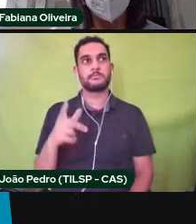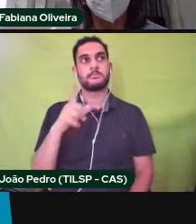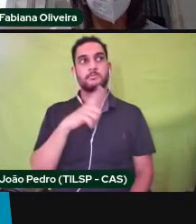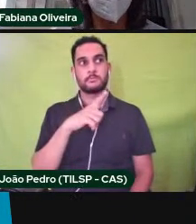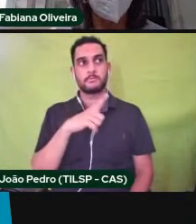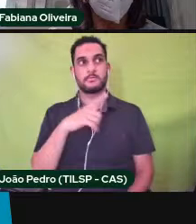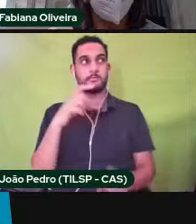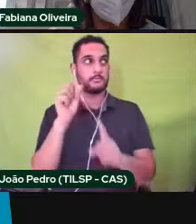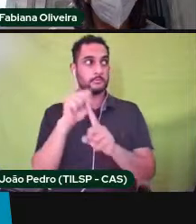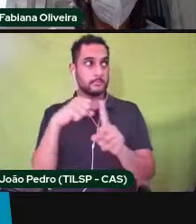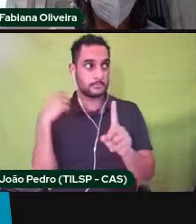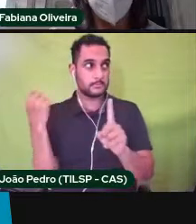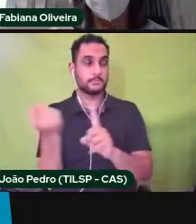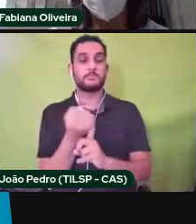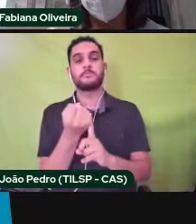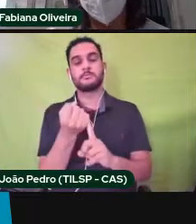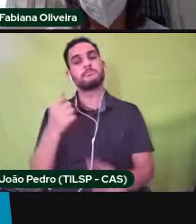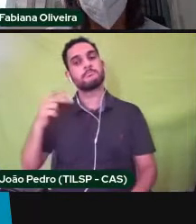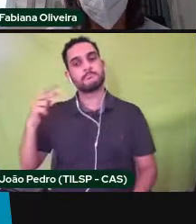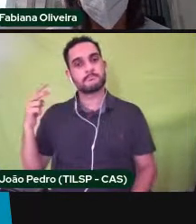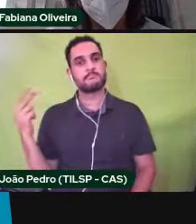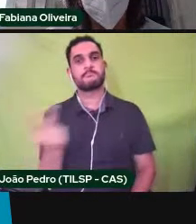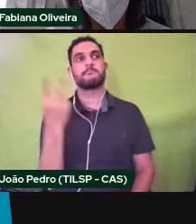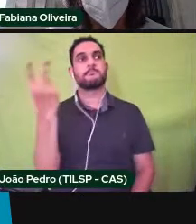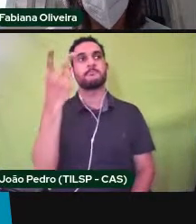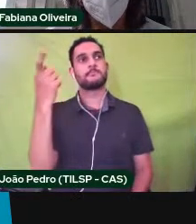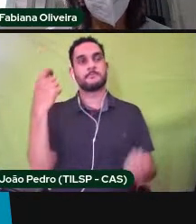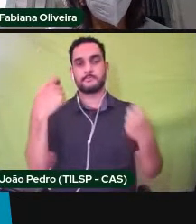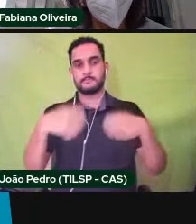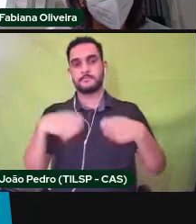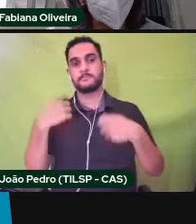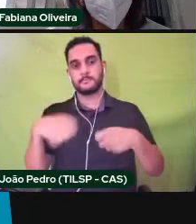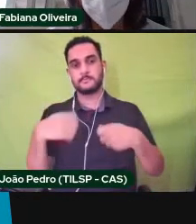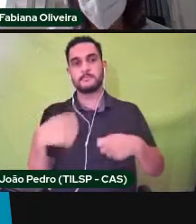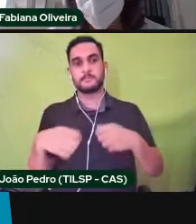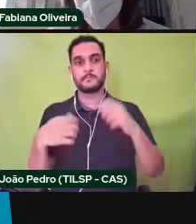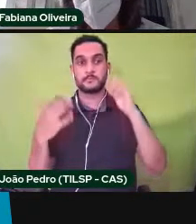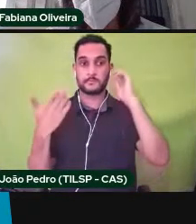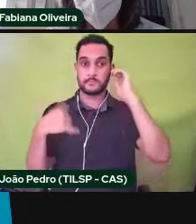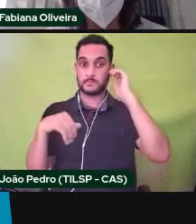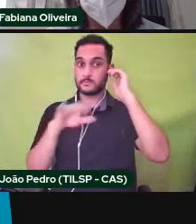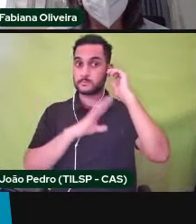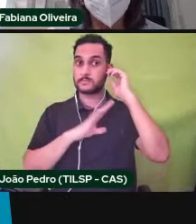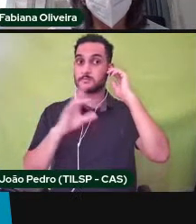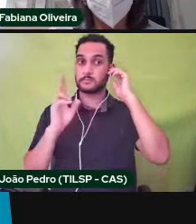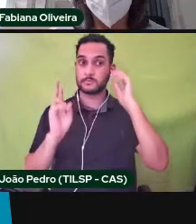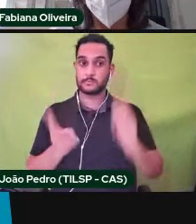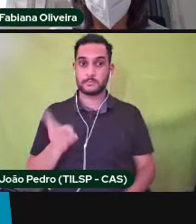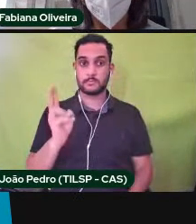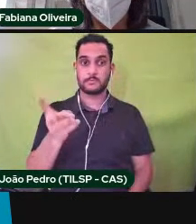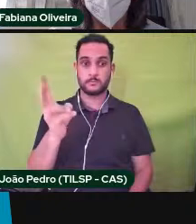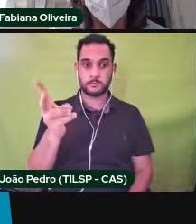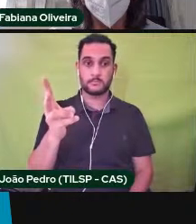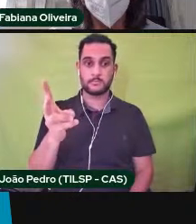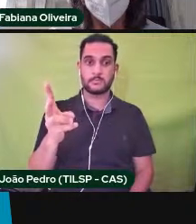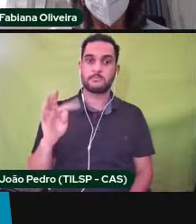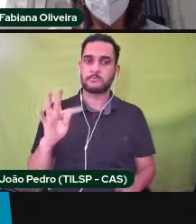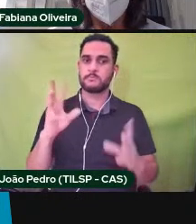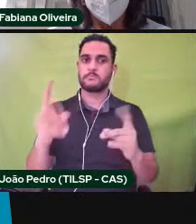sociedade de segmentos que a valorizam e precisam dela. E nós continuaremos lutando por isso, com certeza todos